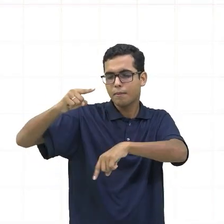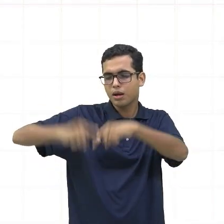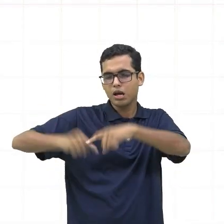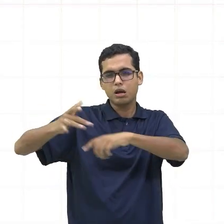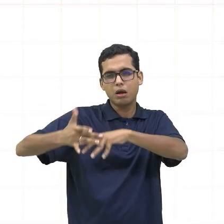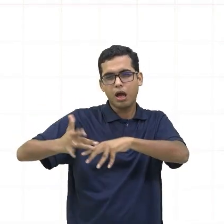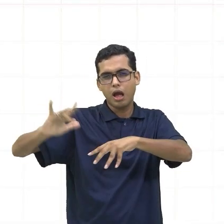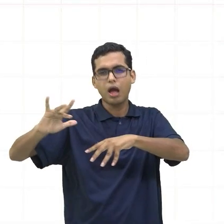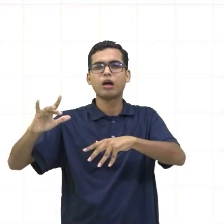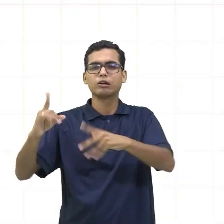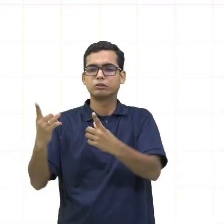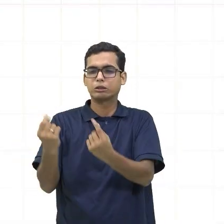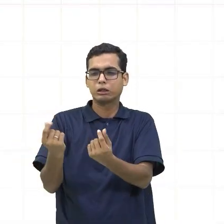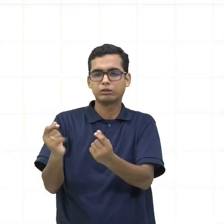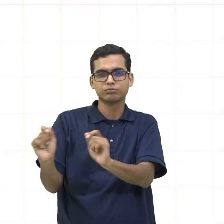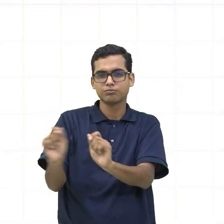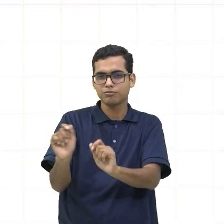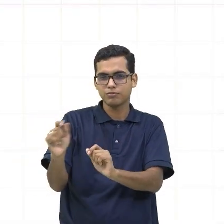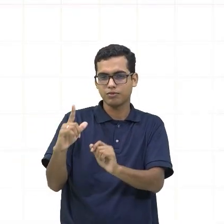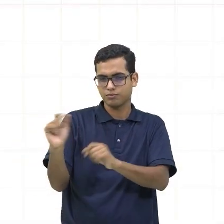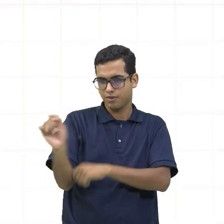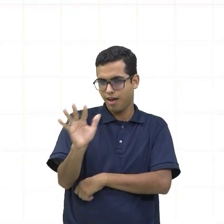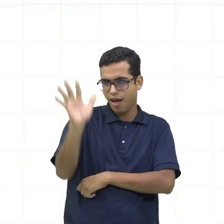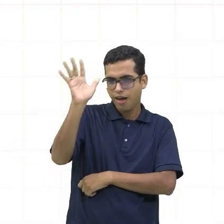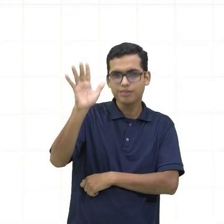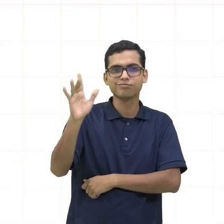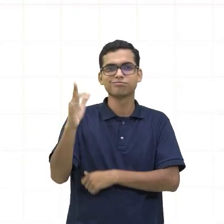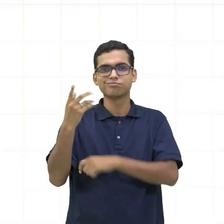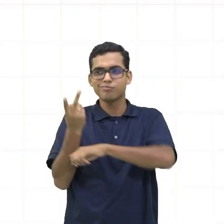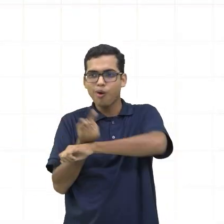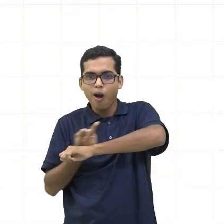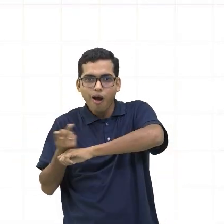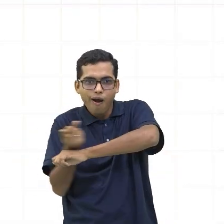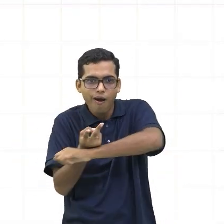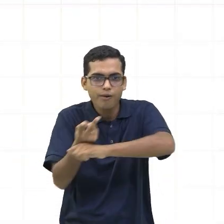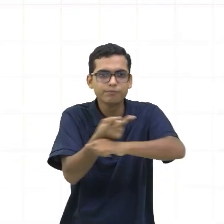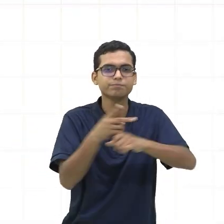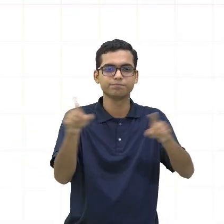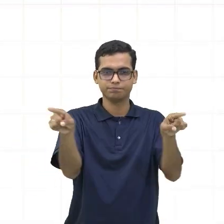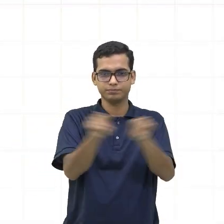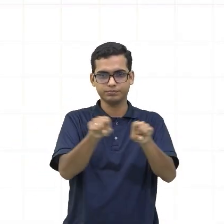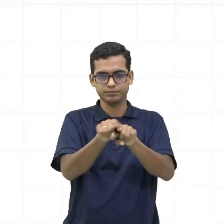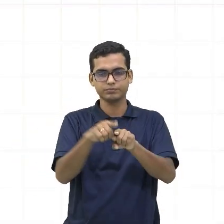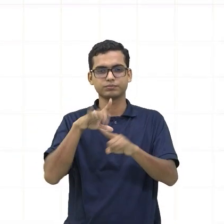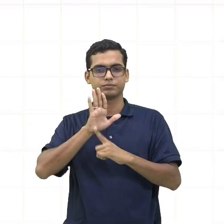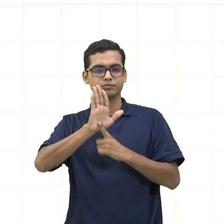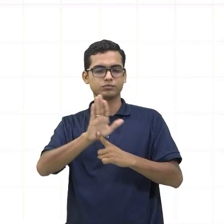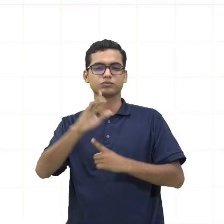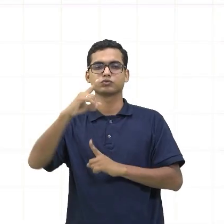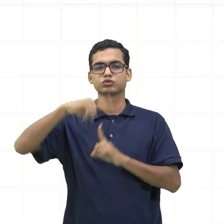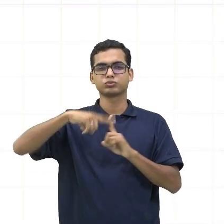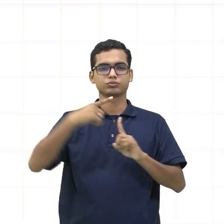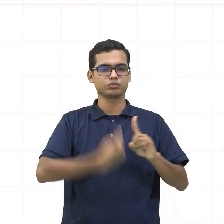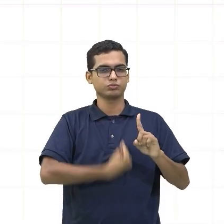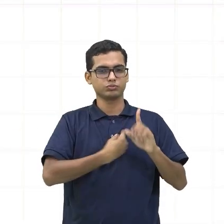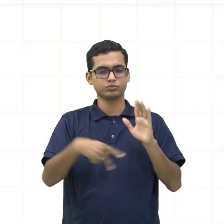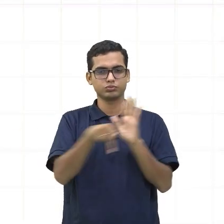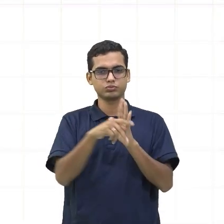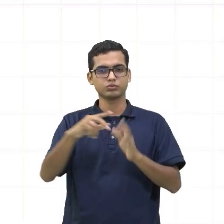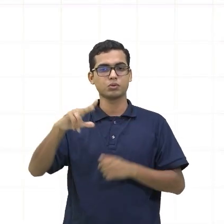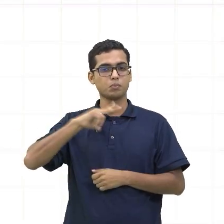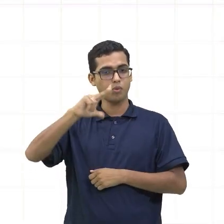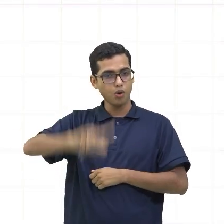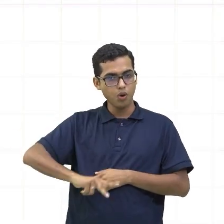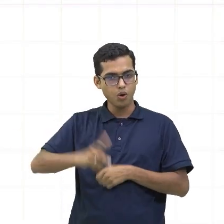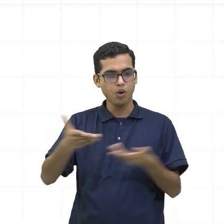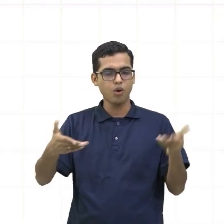processo de ocupação do território, com a imposição do estilo de vida português, em grande parte do que é